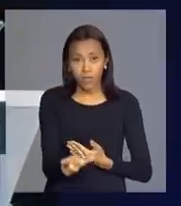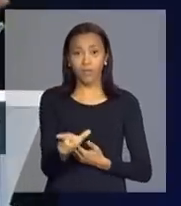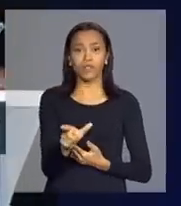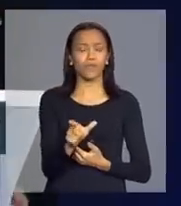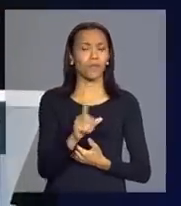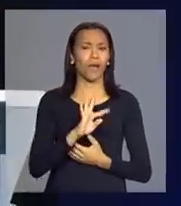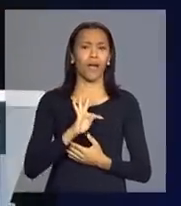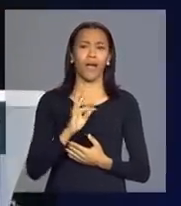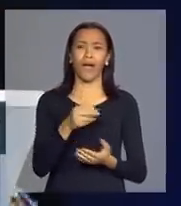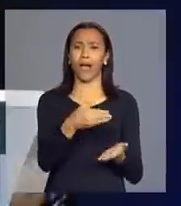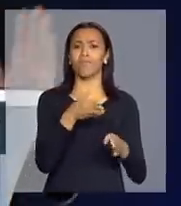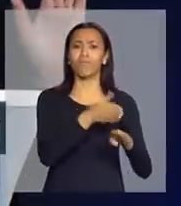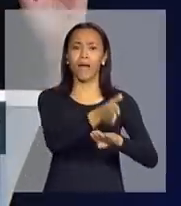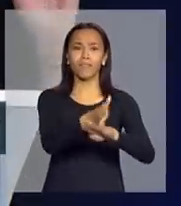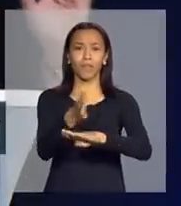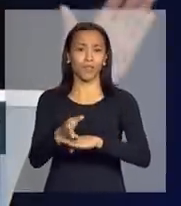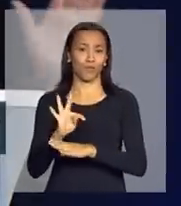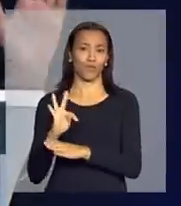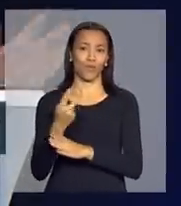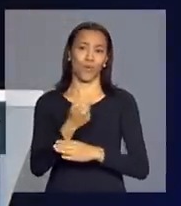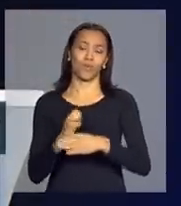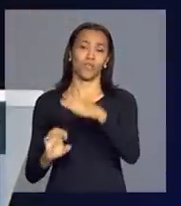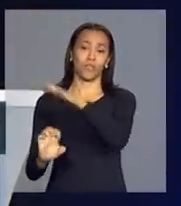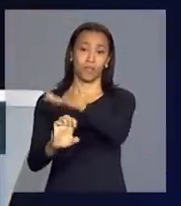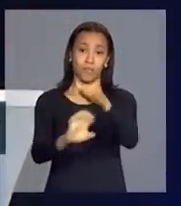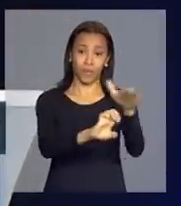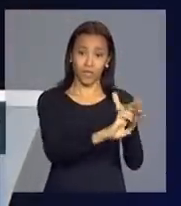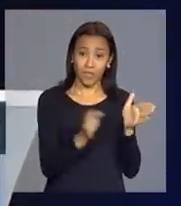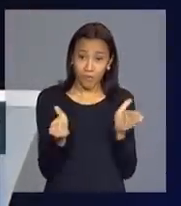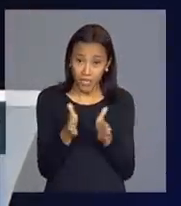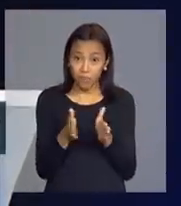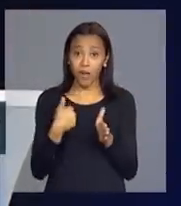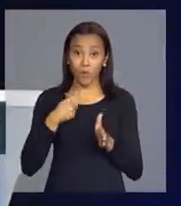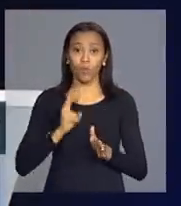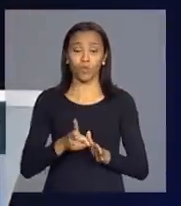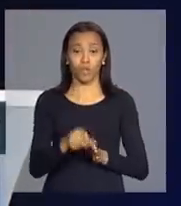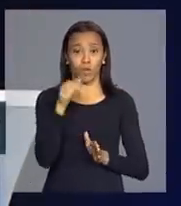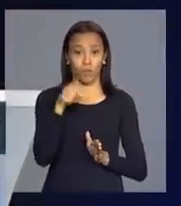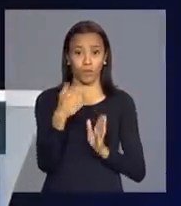todas as pequenas empresas, porque para levar esse plano à frente,